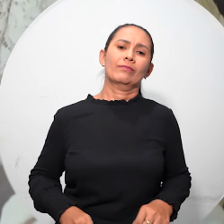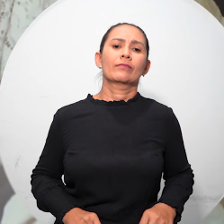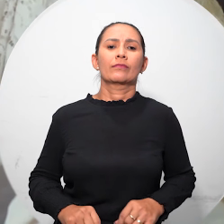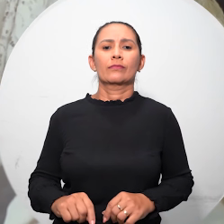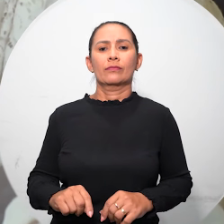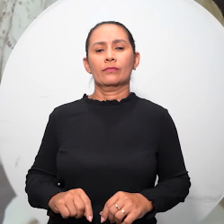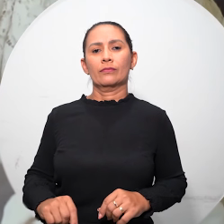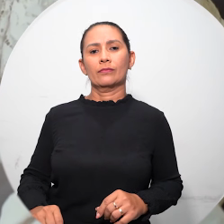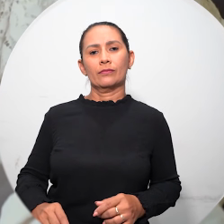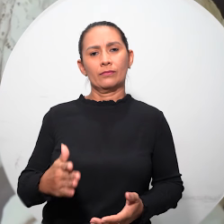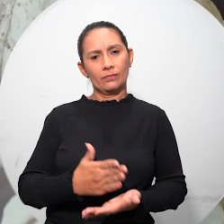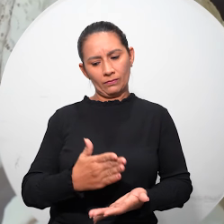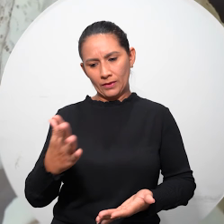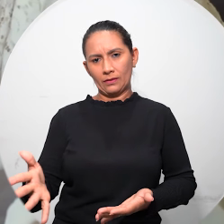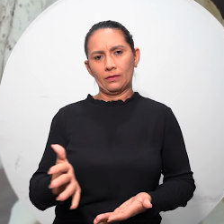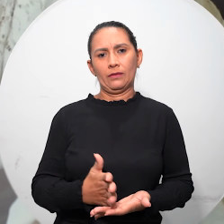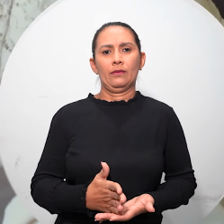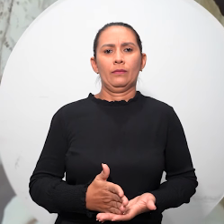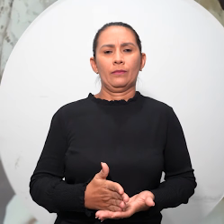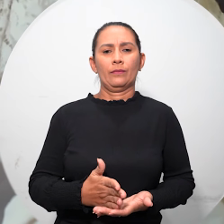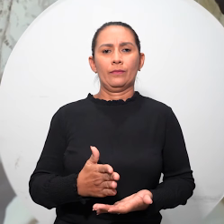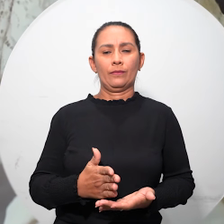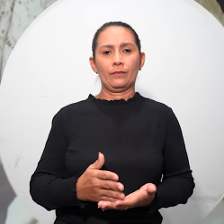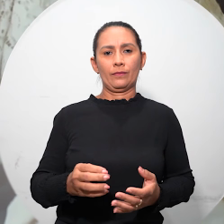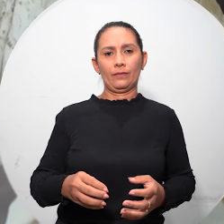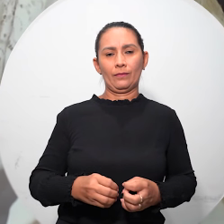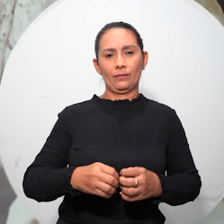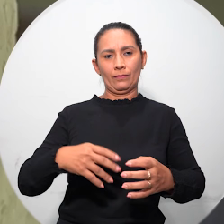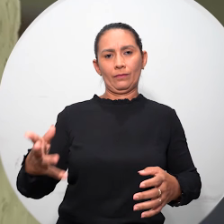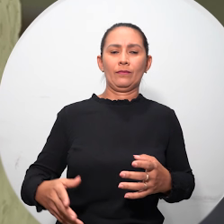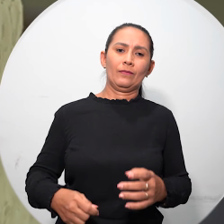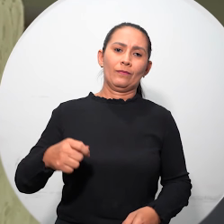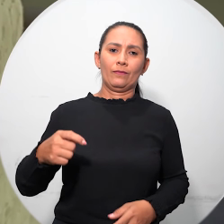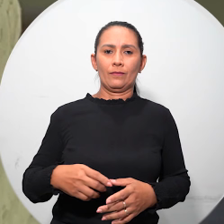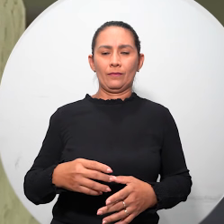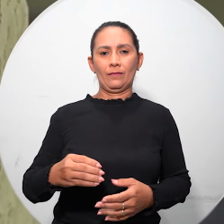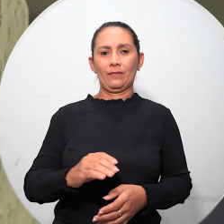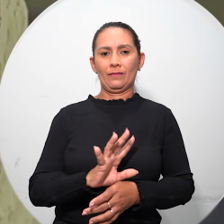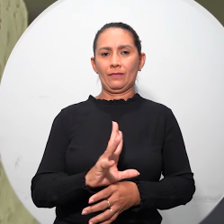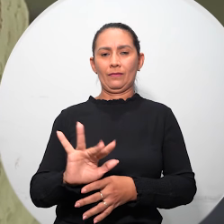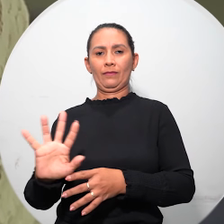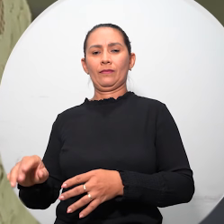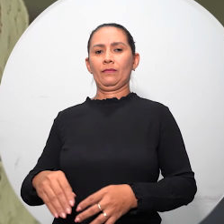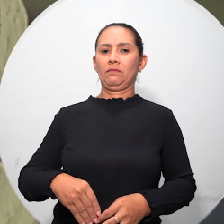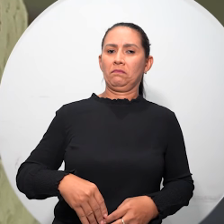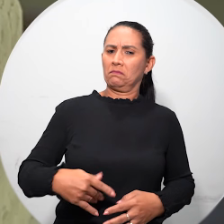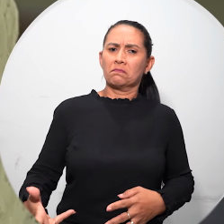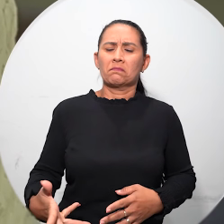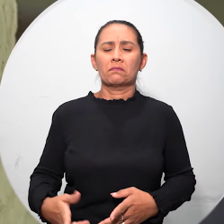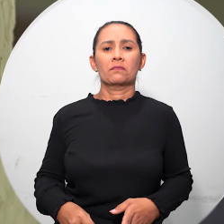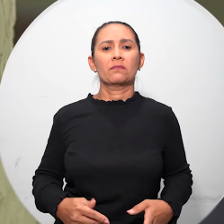Construí o prédio, fizemos cinema, começamos com cinema, depois a boate. E depois ele ainda colocou um bar, mas não